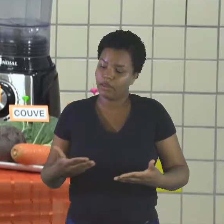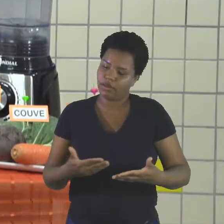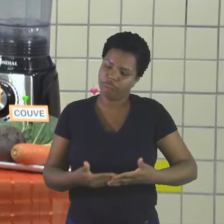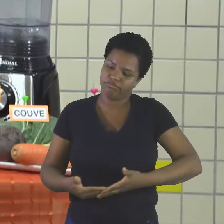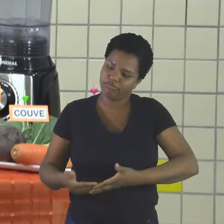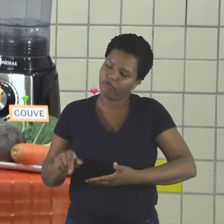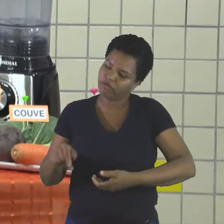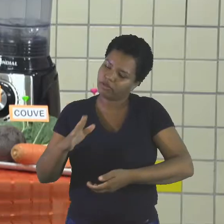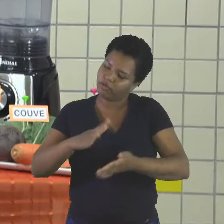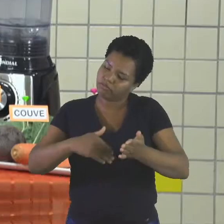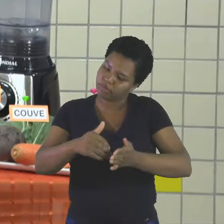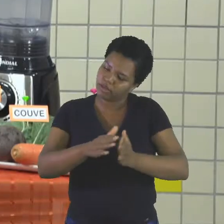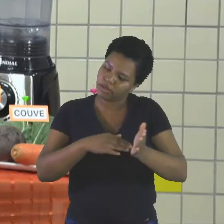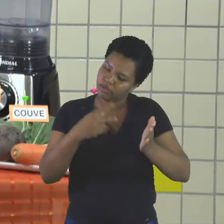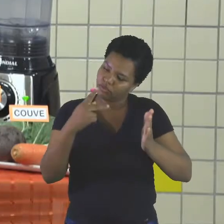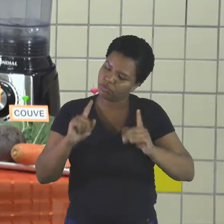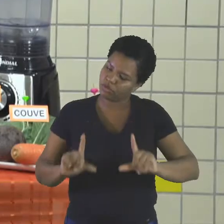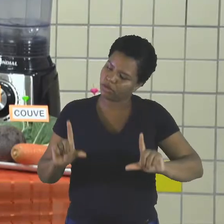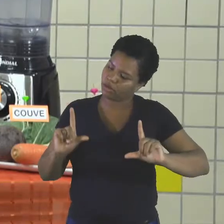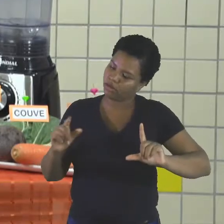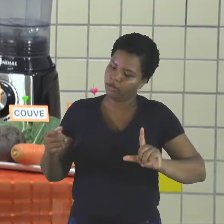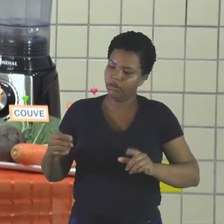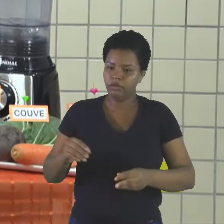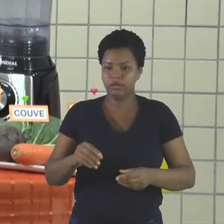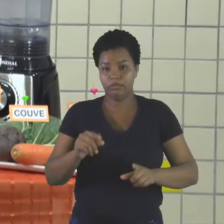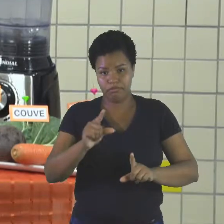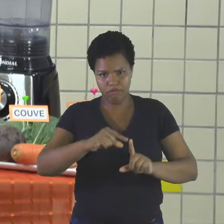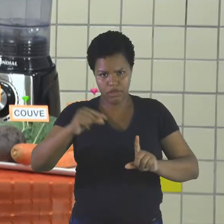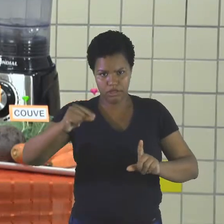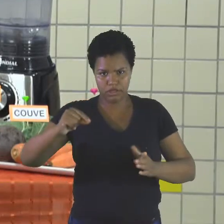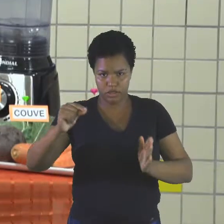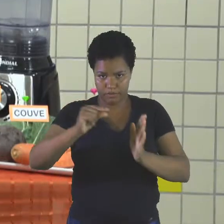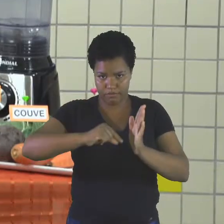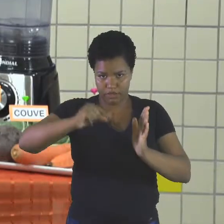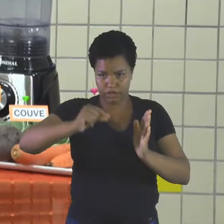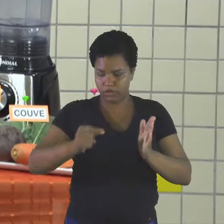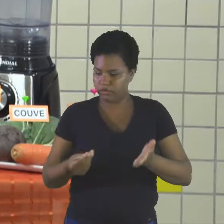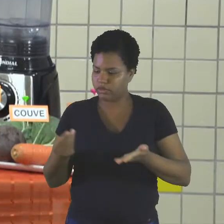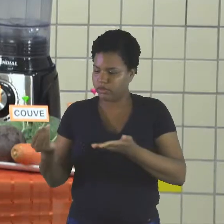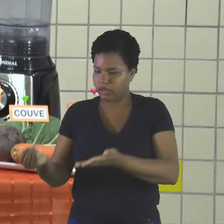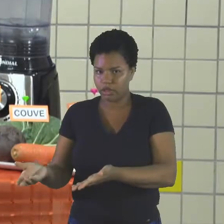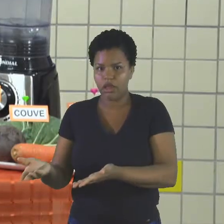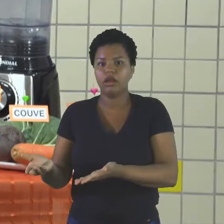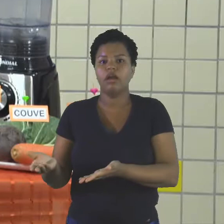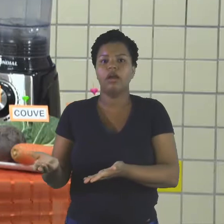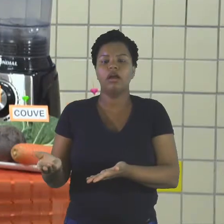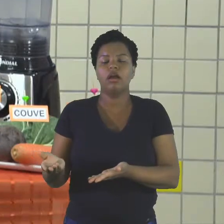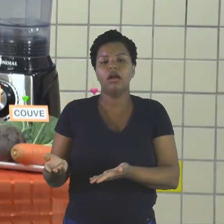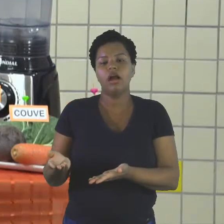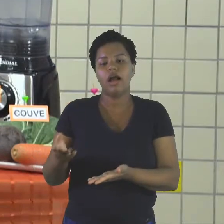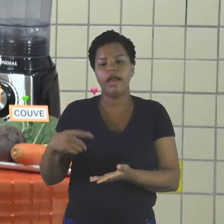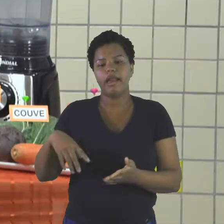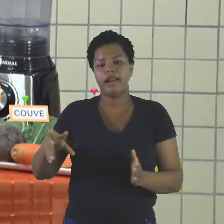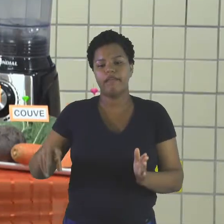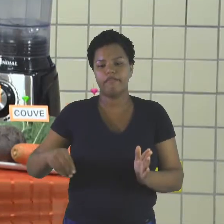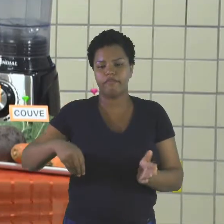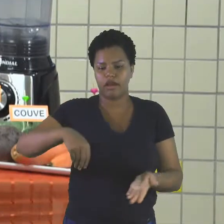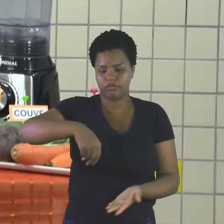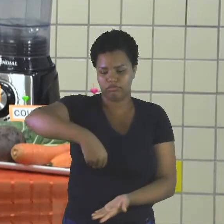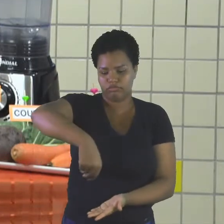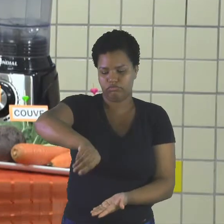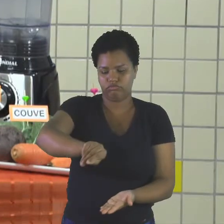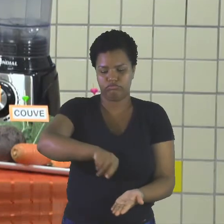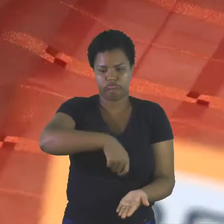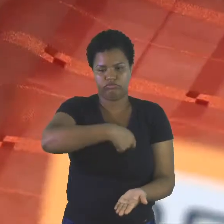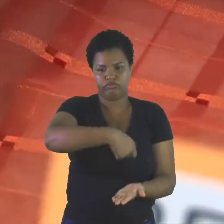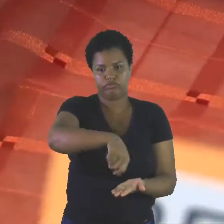tela primeiro você Vai disponibilizar alguns Pincéis e ele vai fazer um leve traçado para lá e para